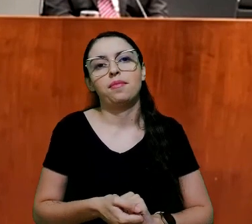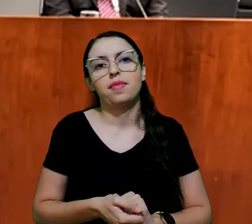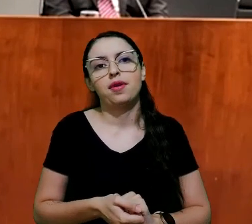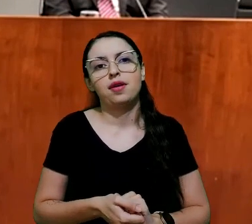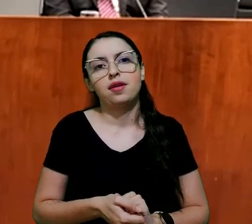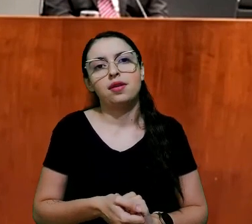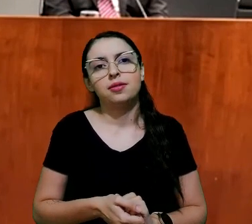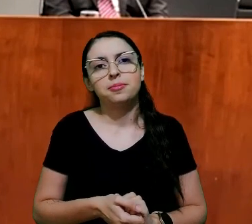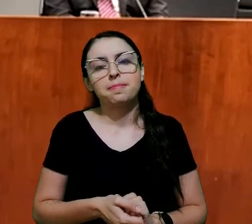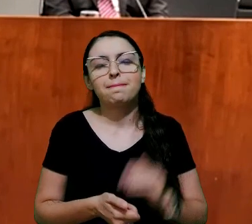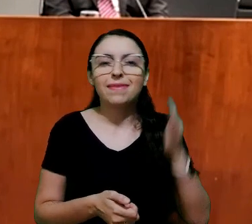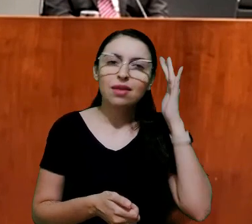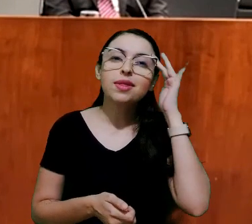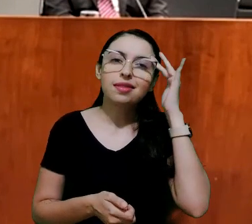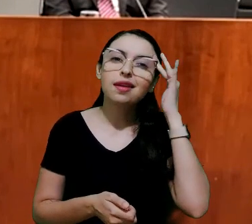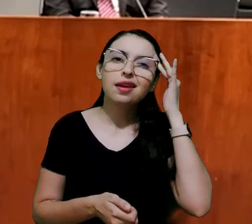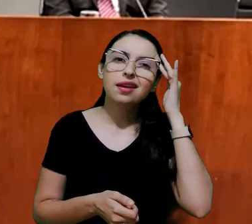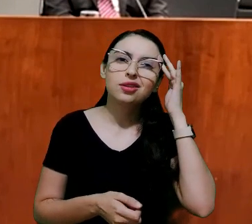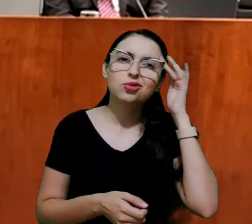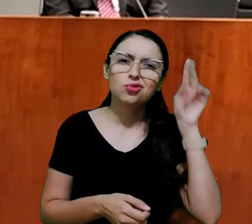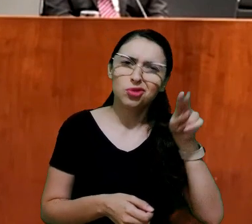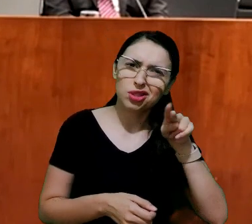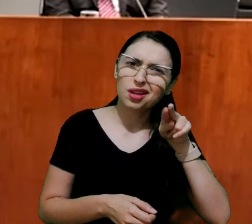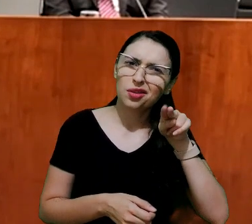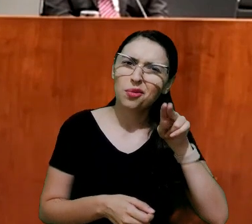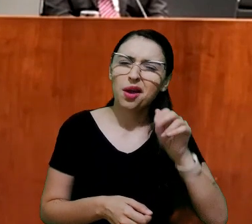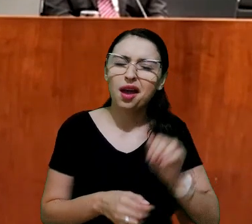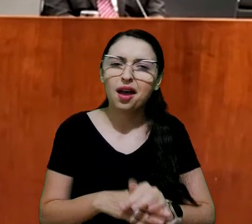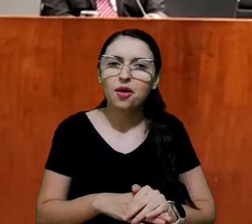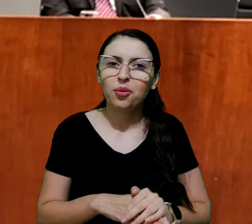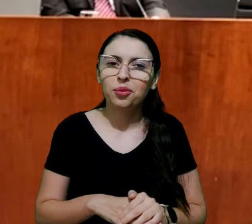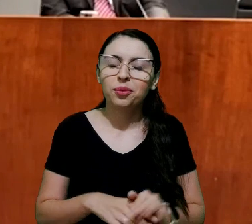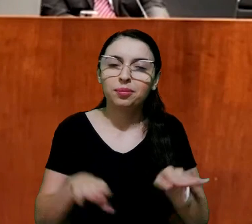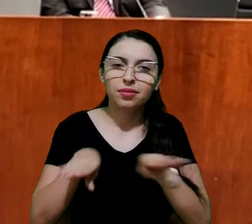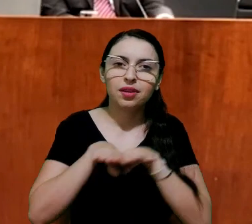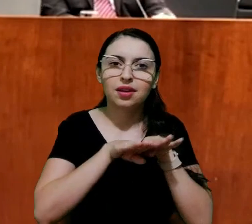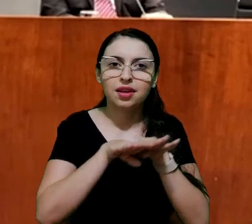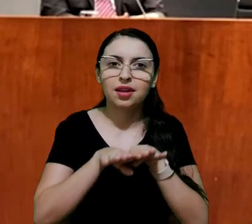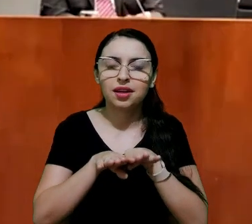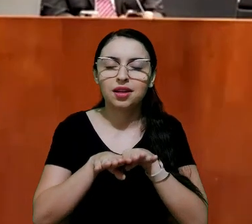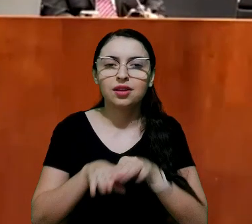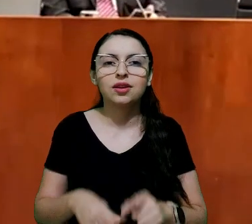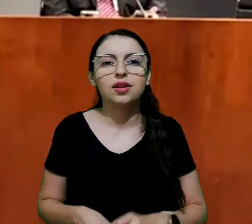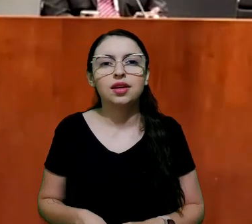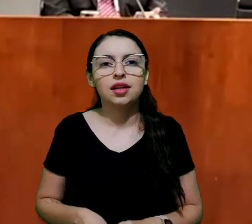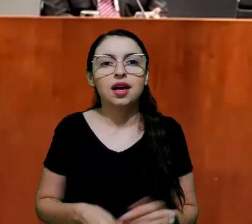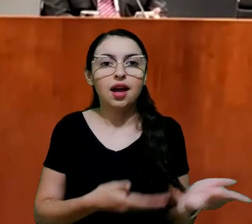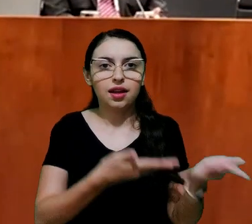essa parecência, principalmente para quem, como os senhores aqui na área do direito